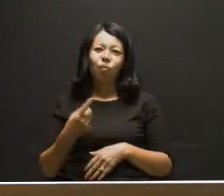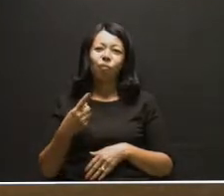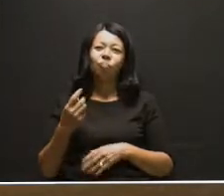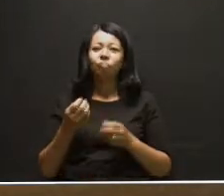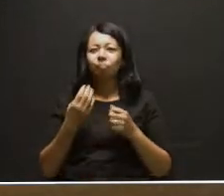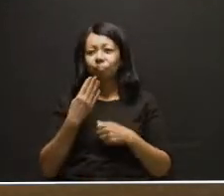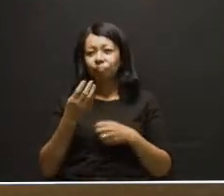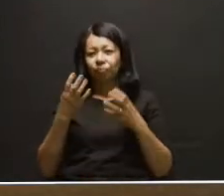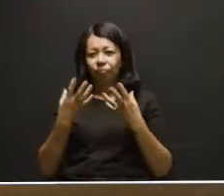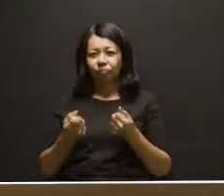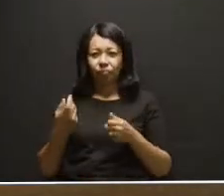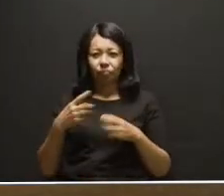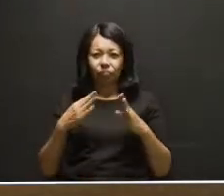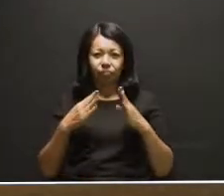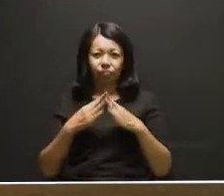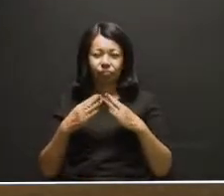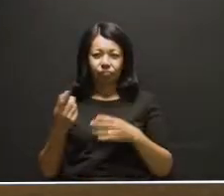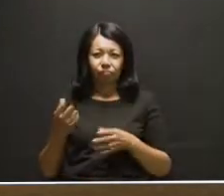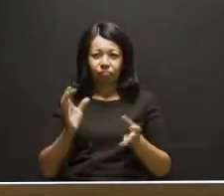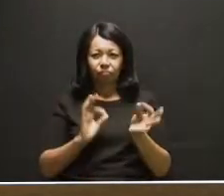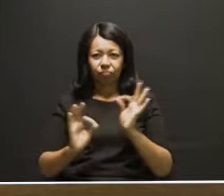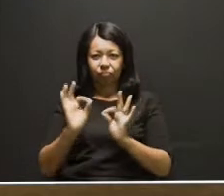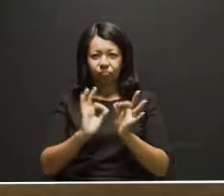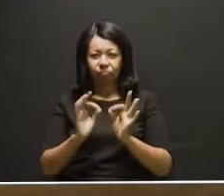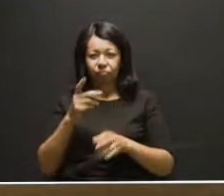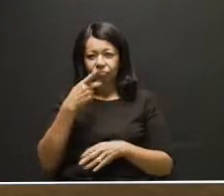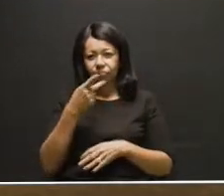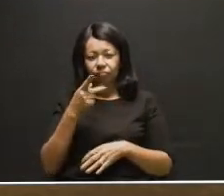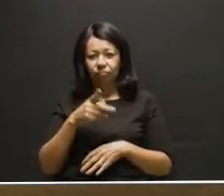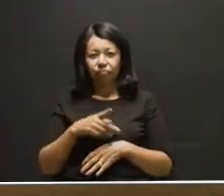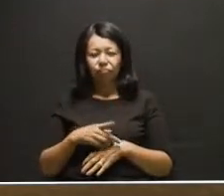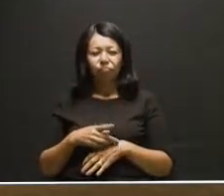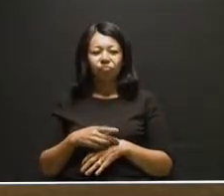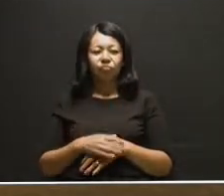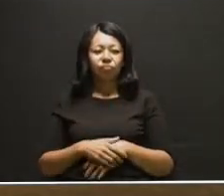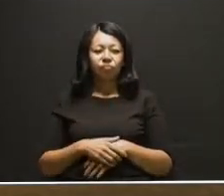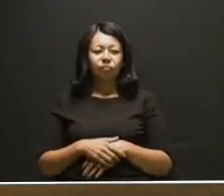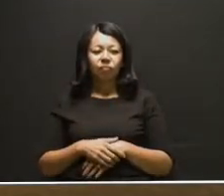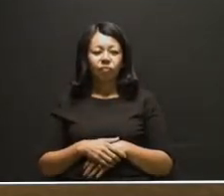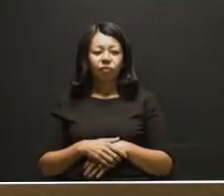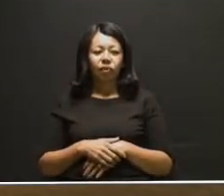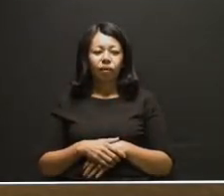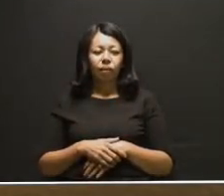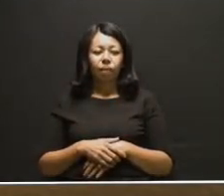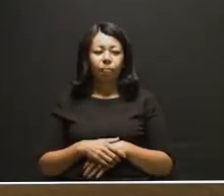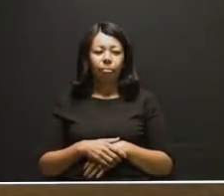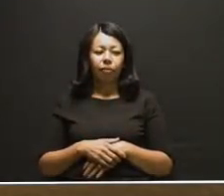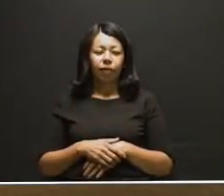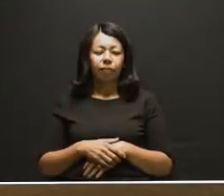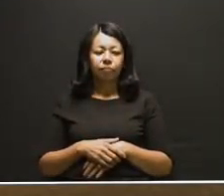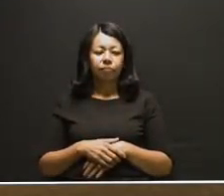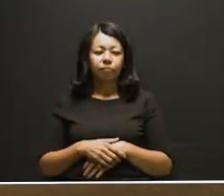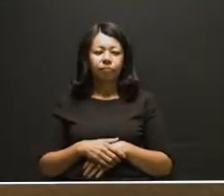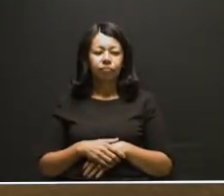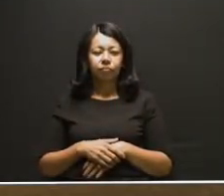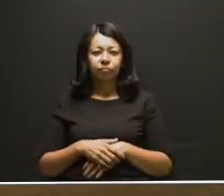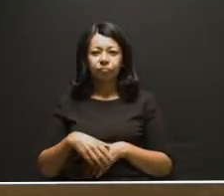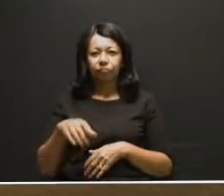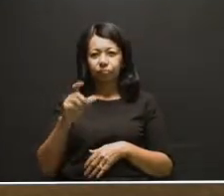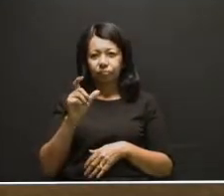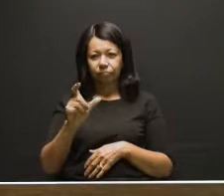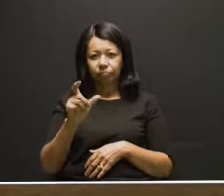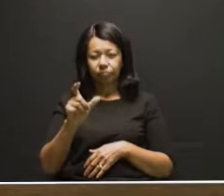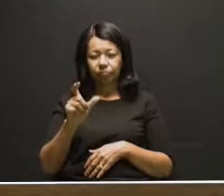casa um assunto é um projeto que trata da informatização do cartão de vacinação e aqui já foi falado